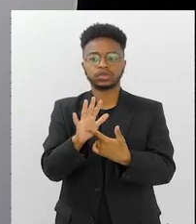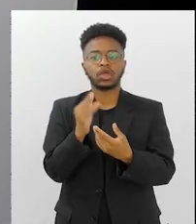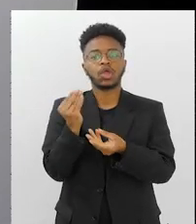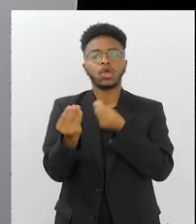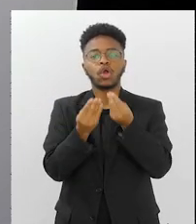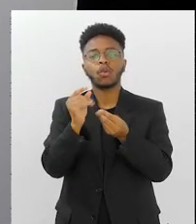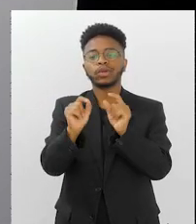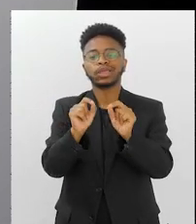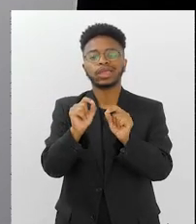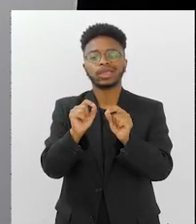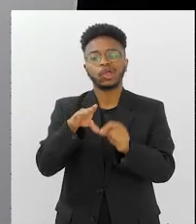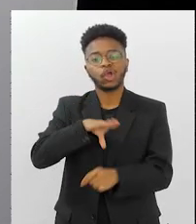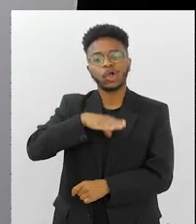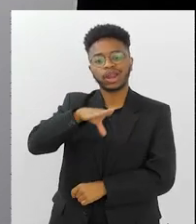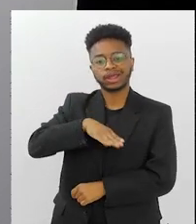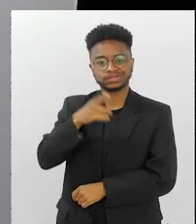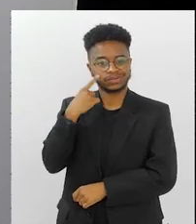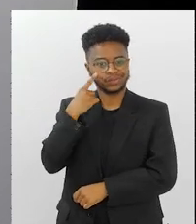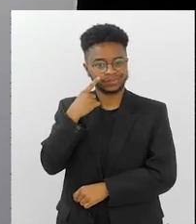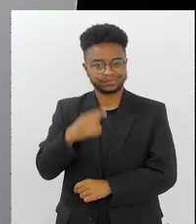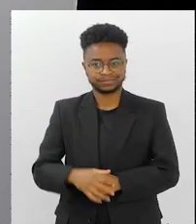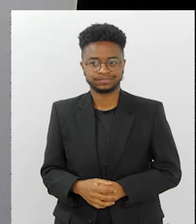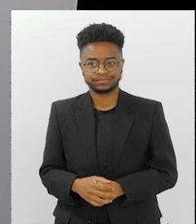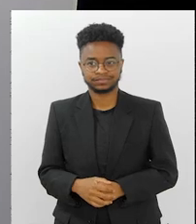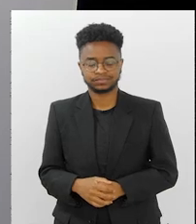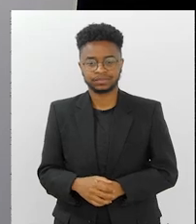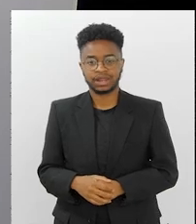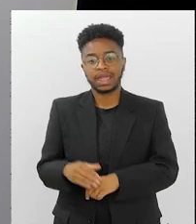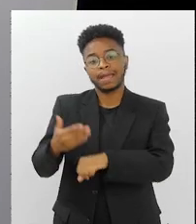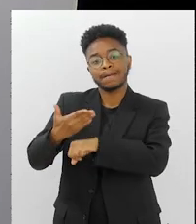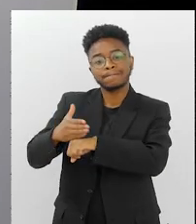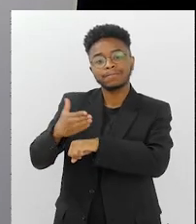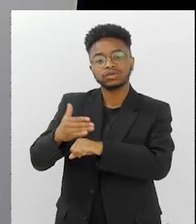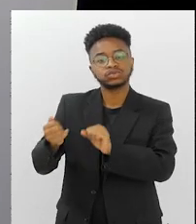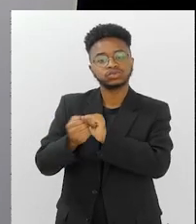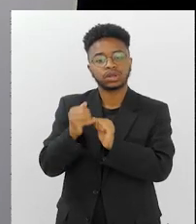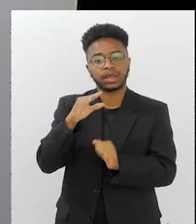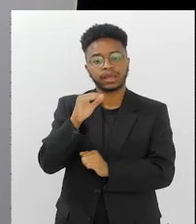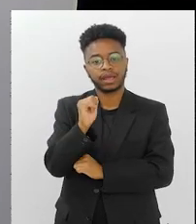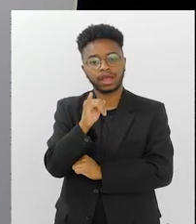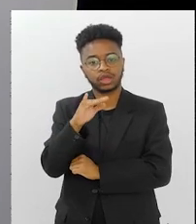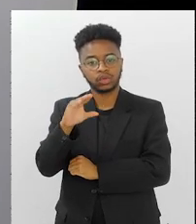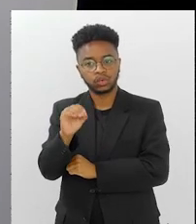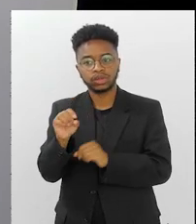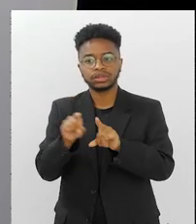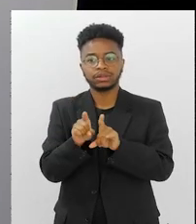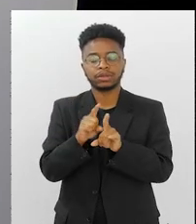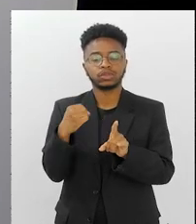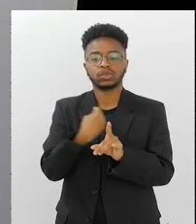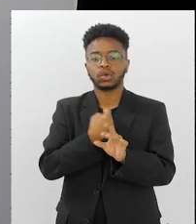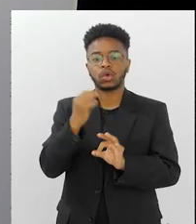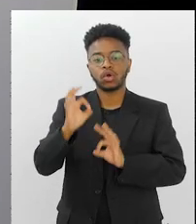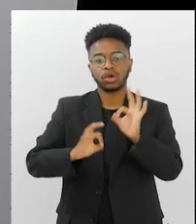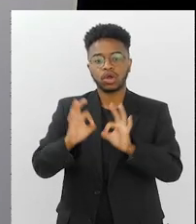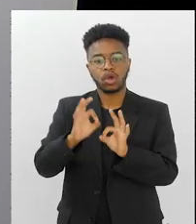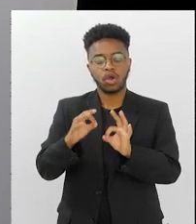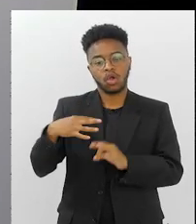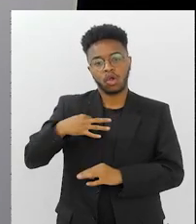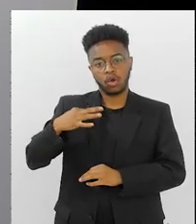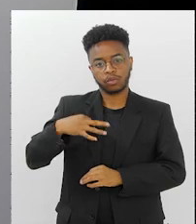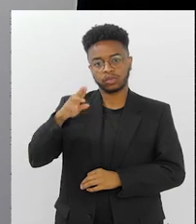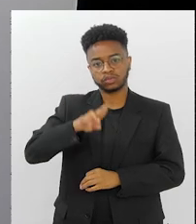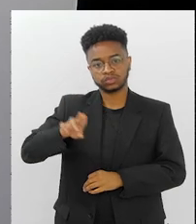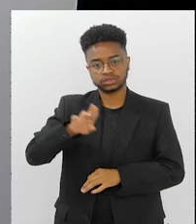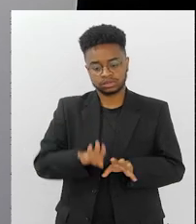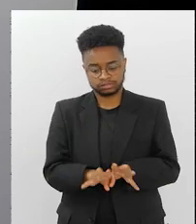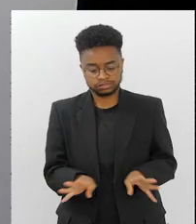a coisa da ousadia Olha só o coreógrafo era o Caio Nunes e nós confeccionamos essas roupas todas em balão